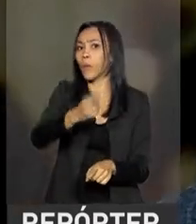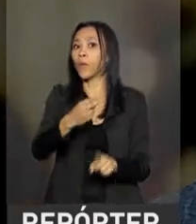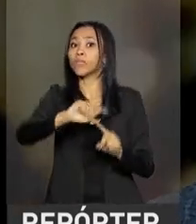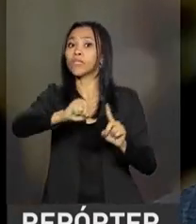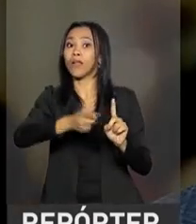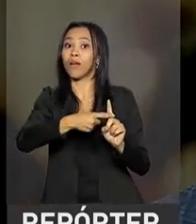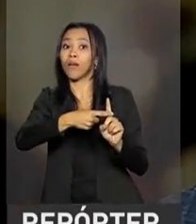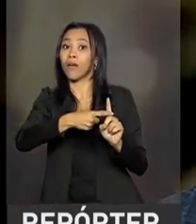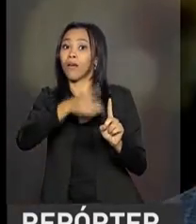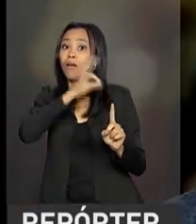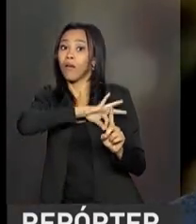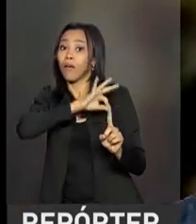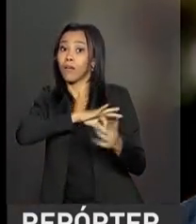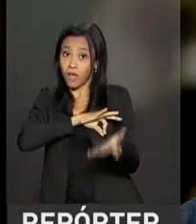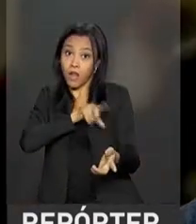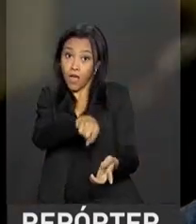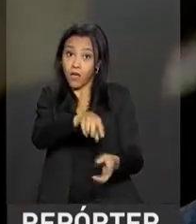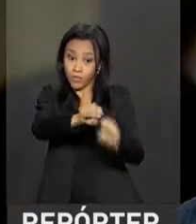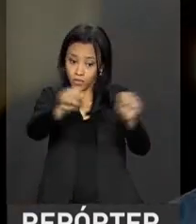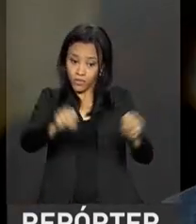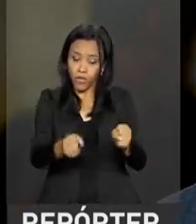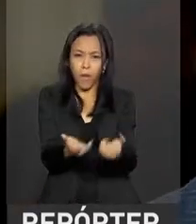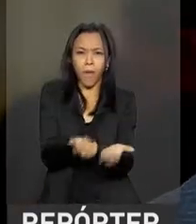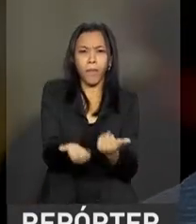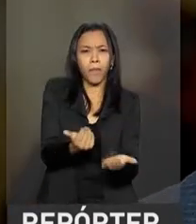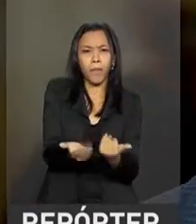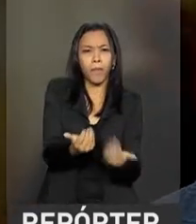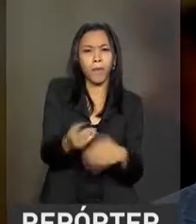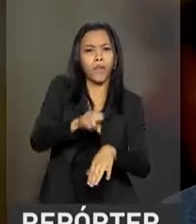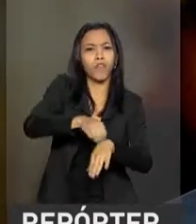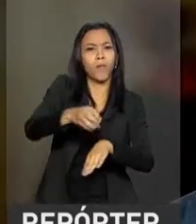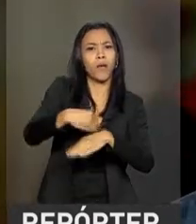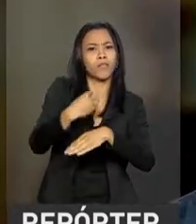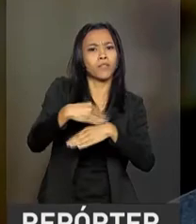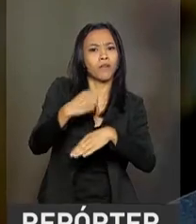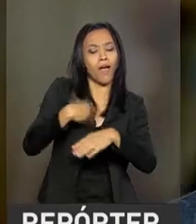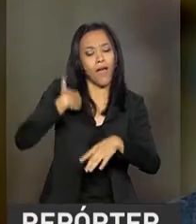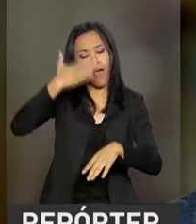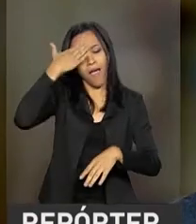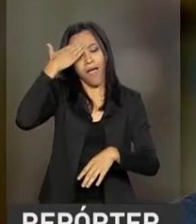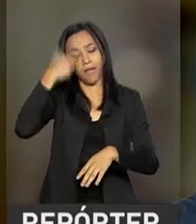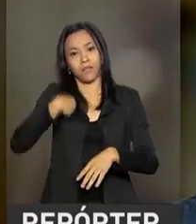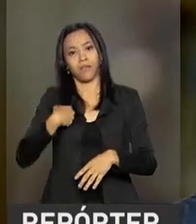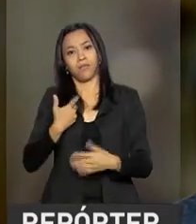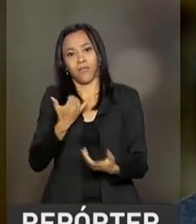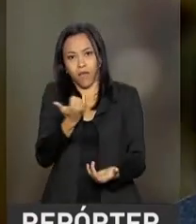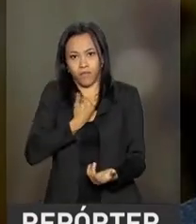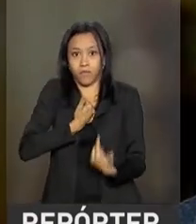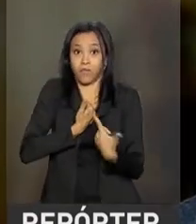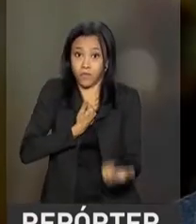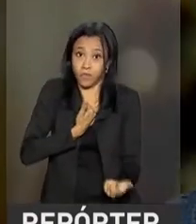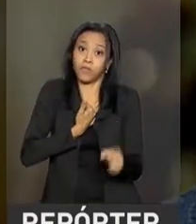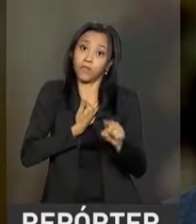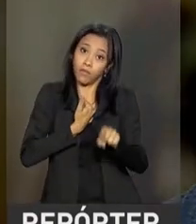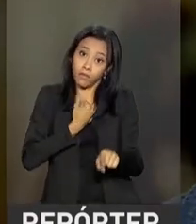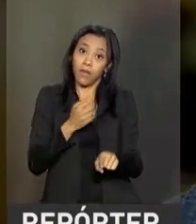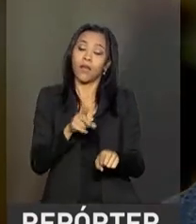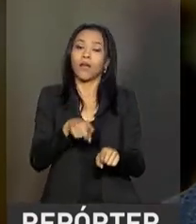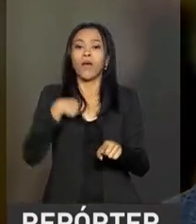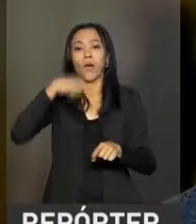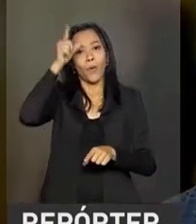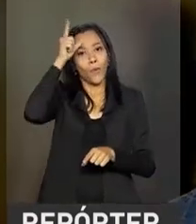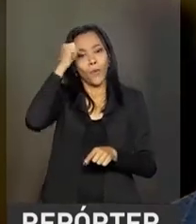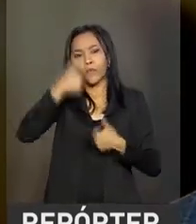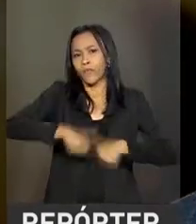e ali mesmo sistema já puxa toda a informação necessária e consegue sempre soam comparecendo em excesso então ela vai estar lá a tranqüilidade